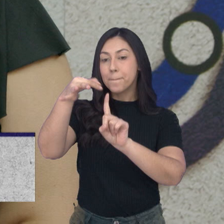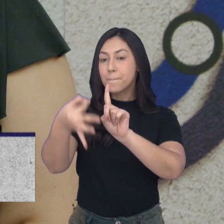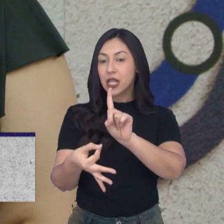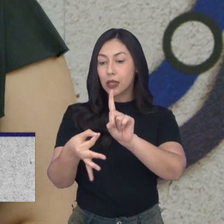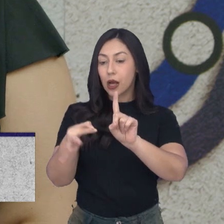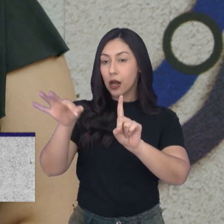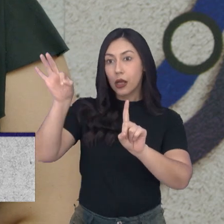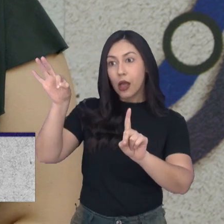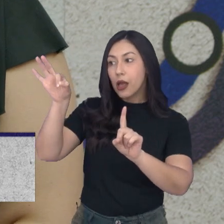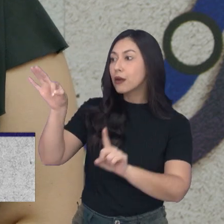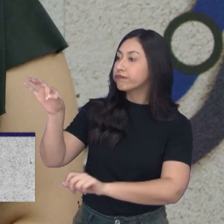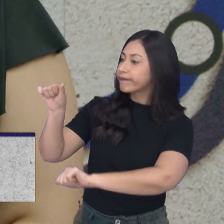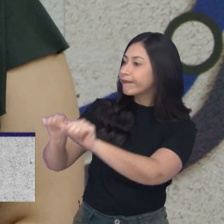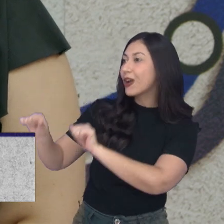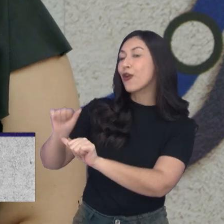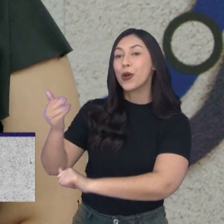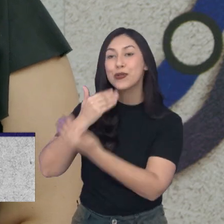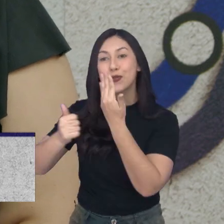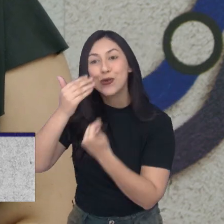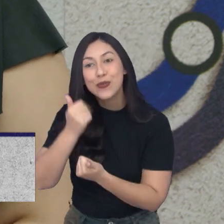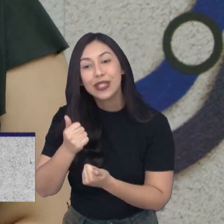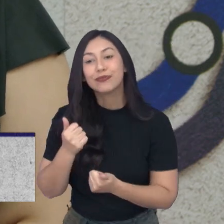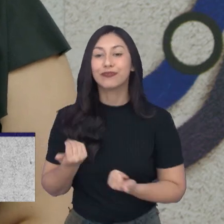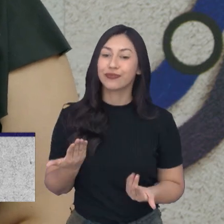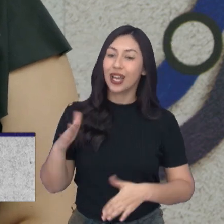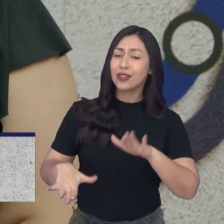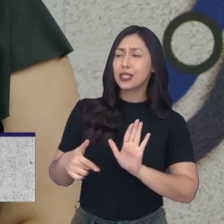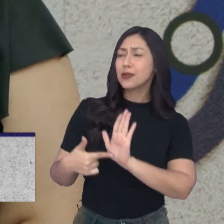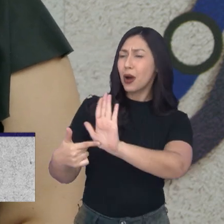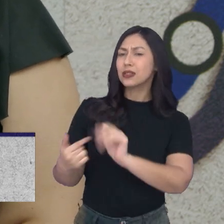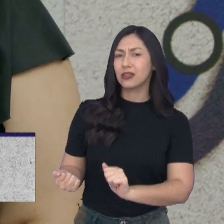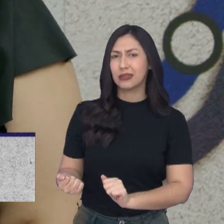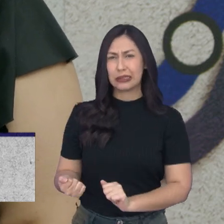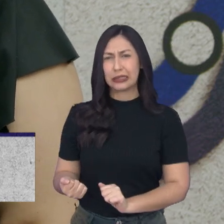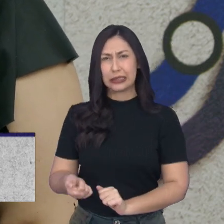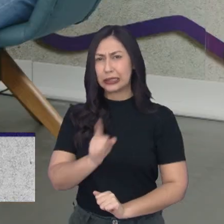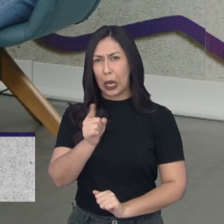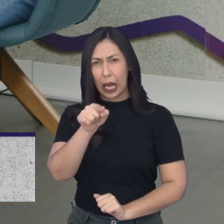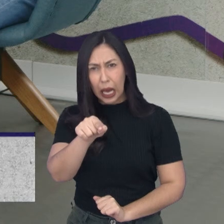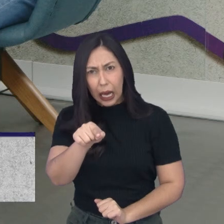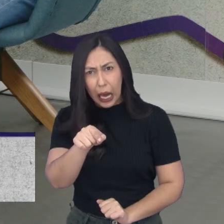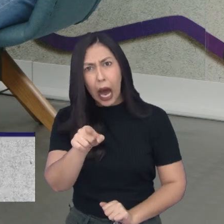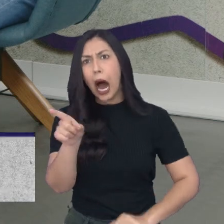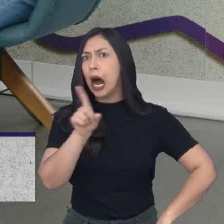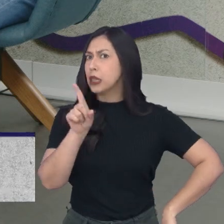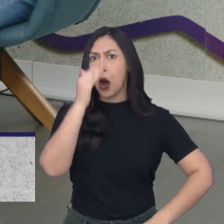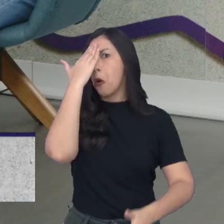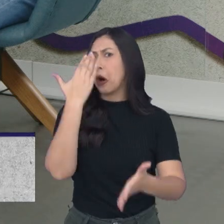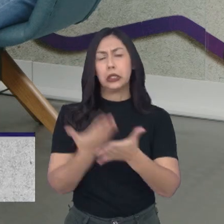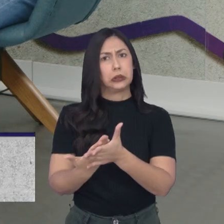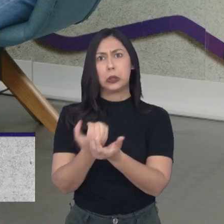para fazer receitas salgadas. Então, às vezes a gente fala o que que tem no produto, a pessoa fala: não, não tem isso aqui, não tem,